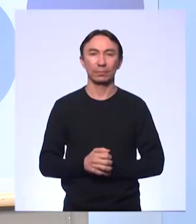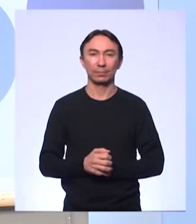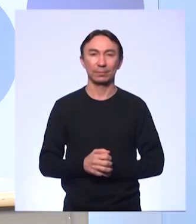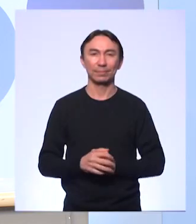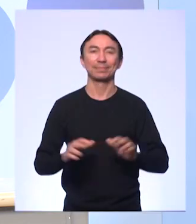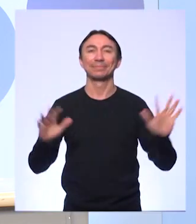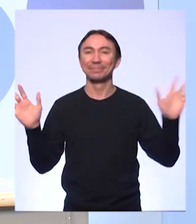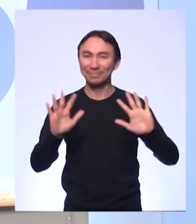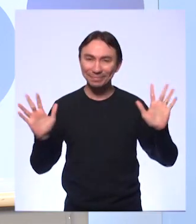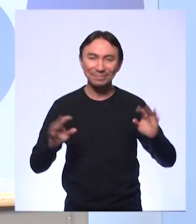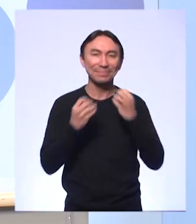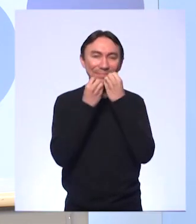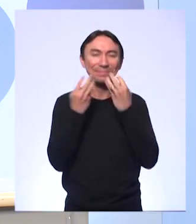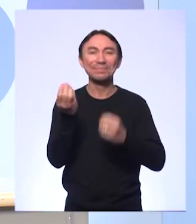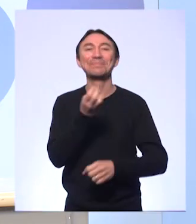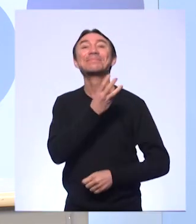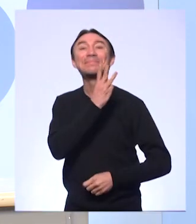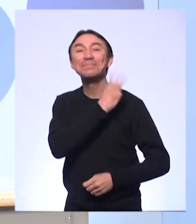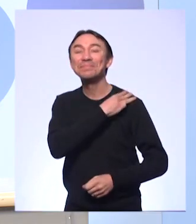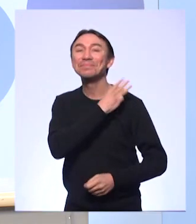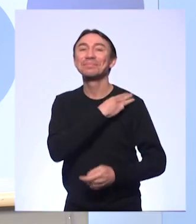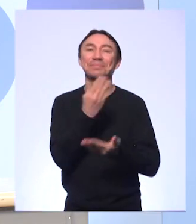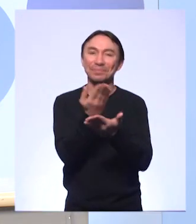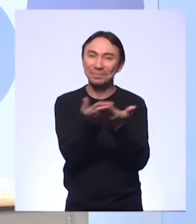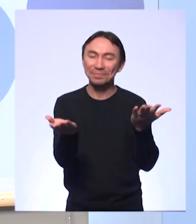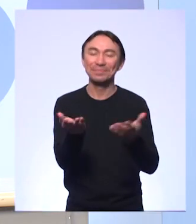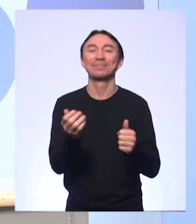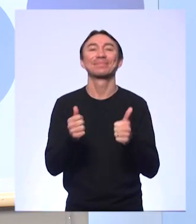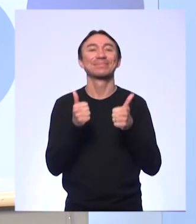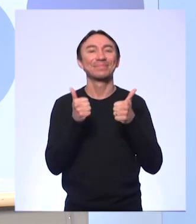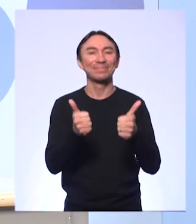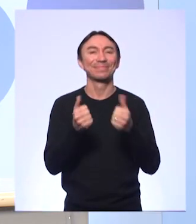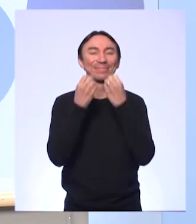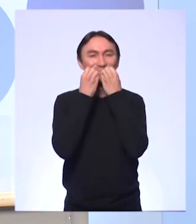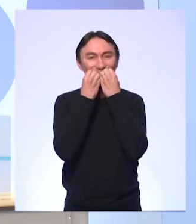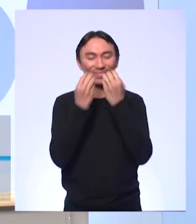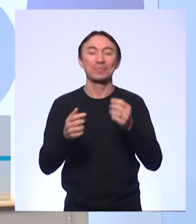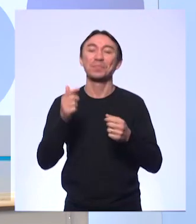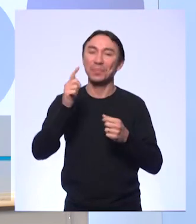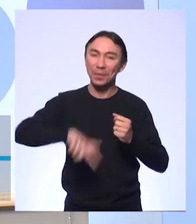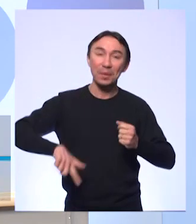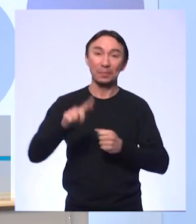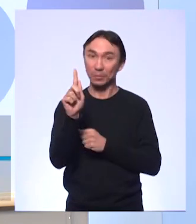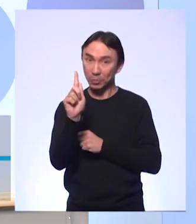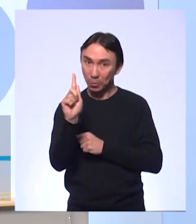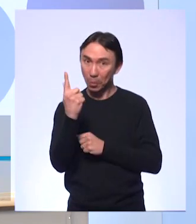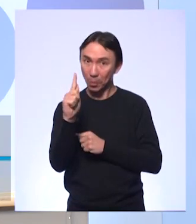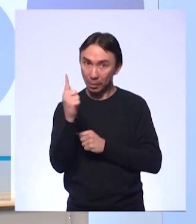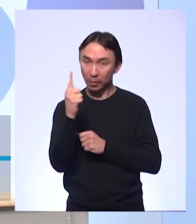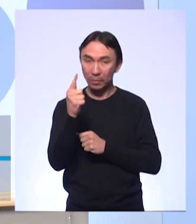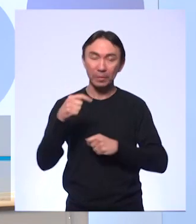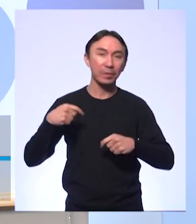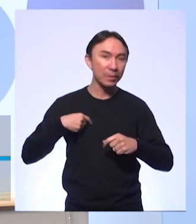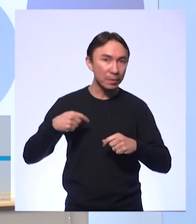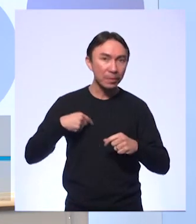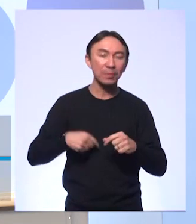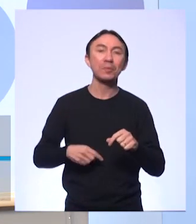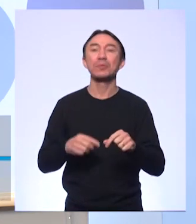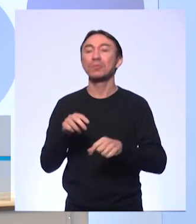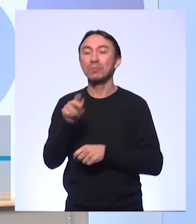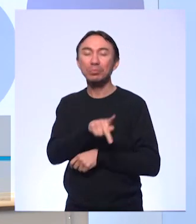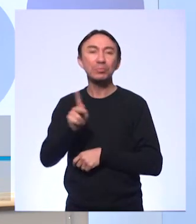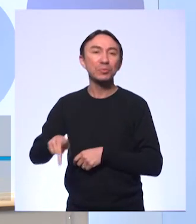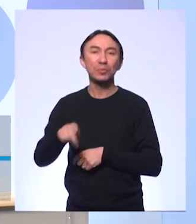Olá, estudantes da terceira série do ensino médio, sejam bem-vindos a mais uma aula de geografia. Eu sou a professora Luíse